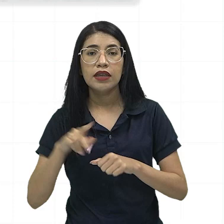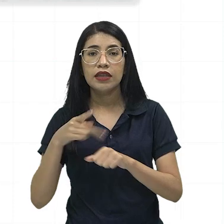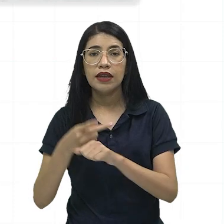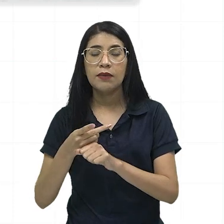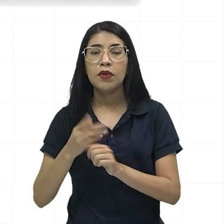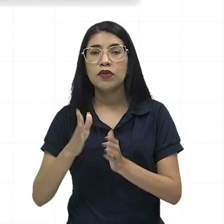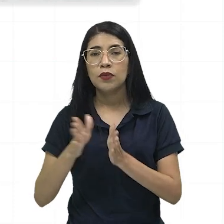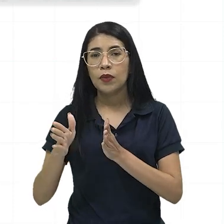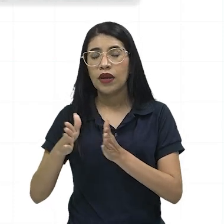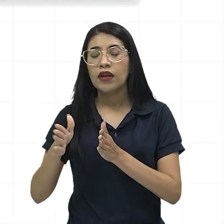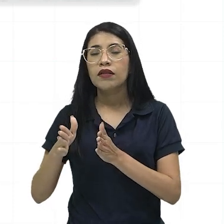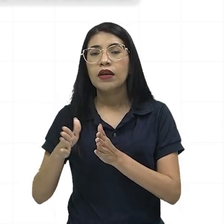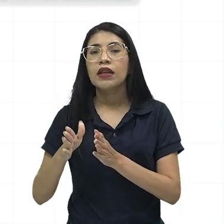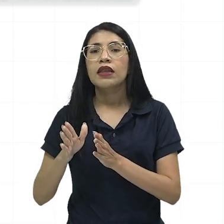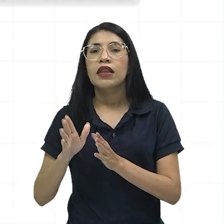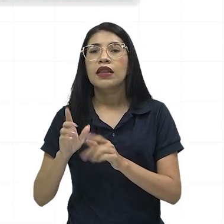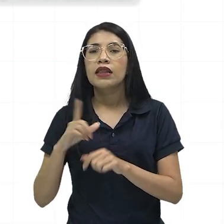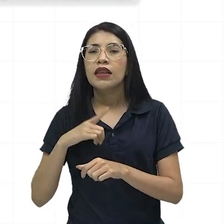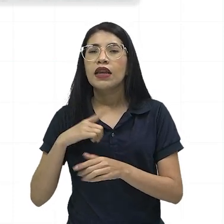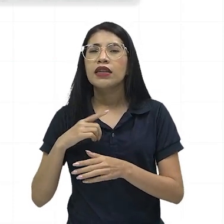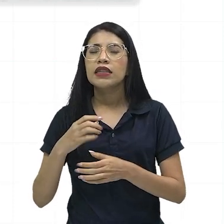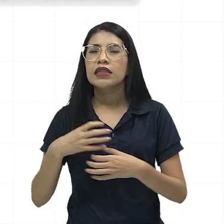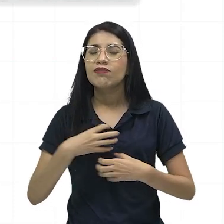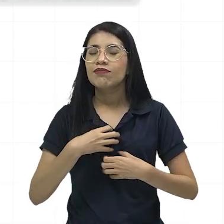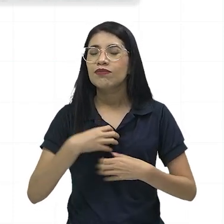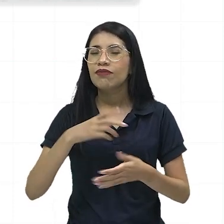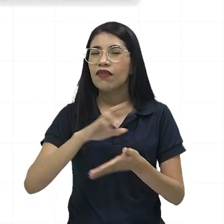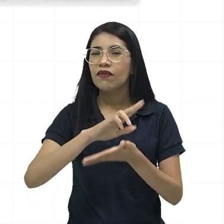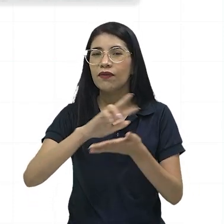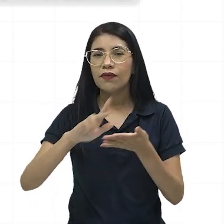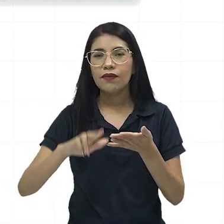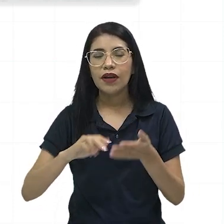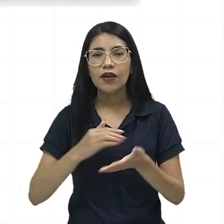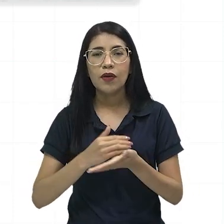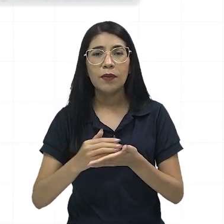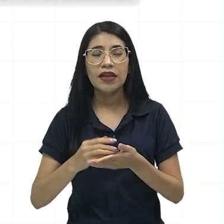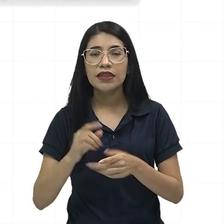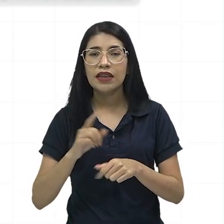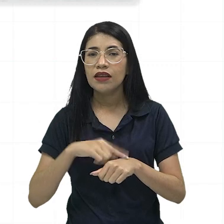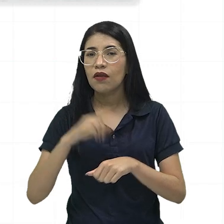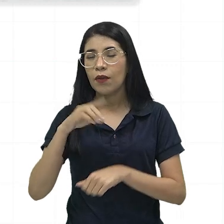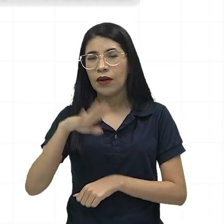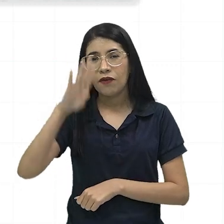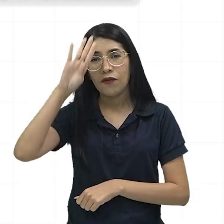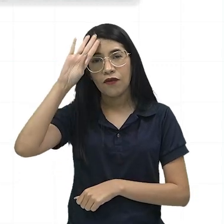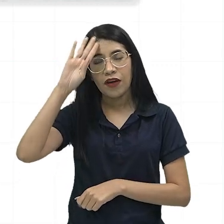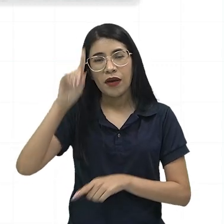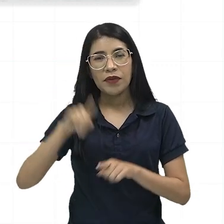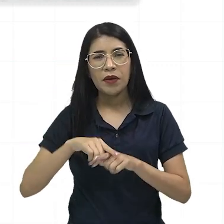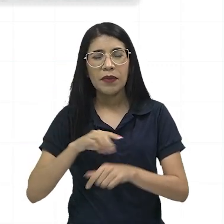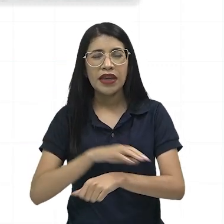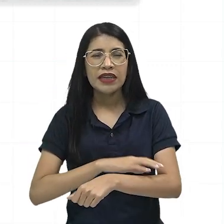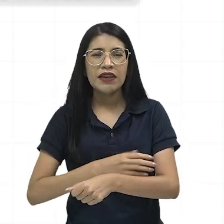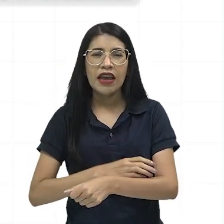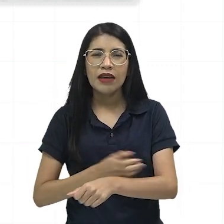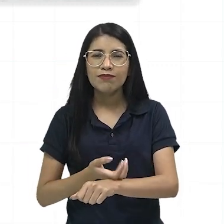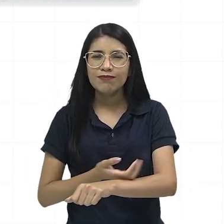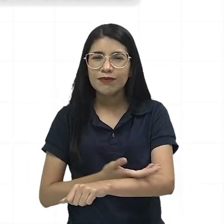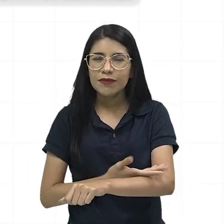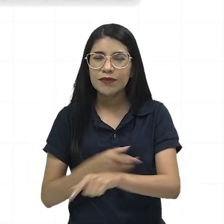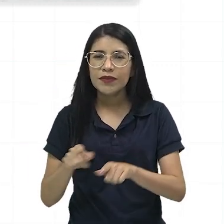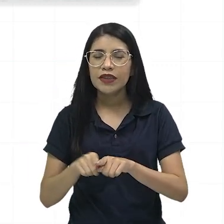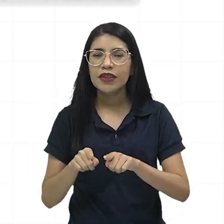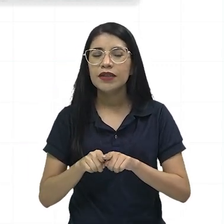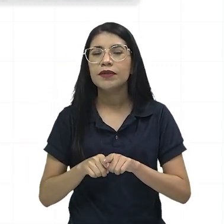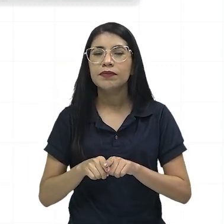período a pessoa infectada passa a apresentar os sintomas. O início súbito de febre, calafrios, dor de cabeça